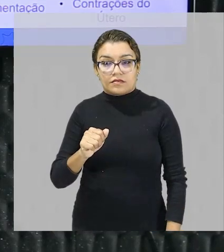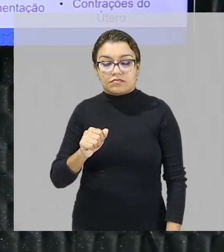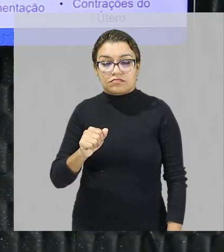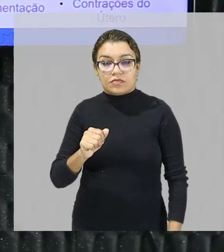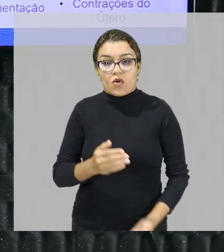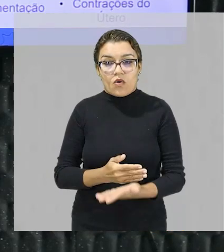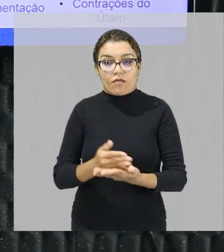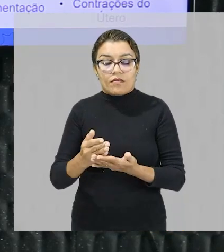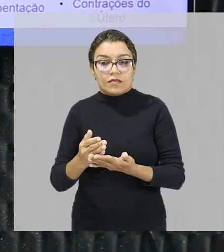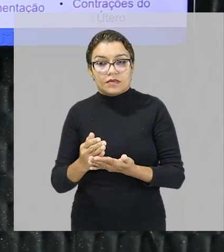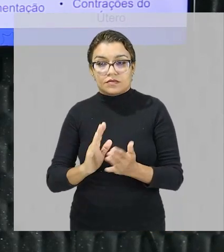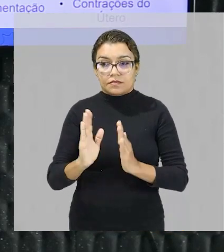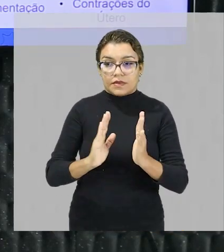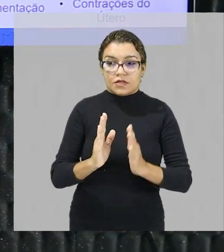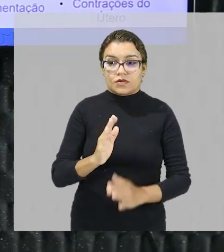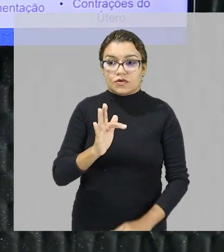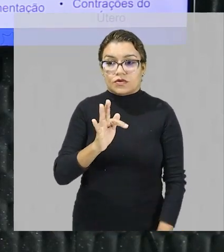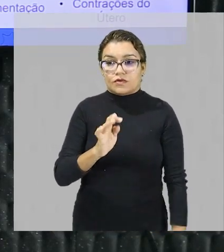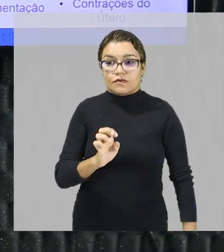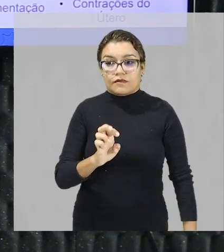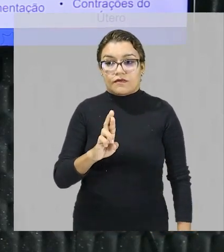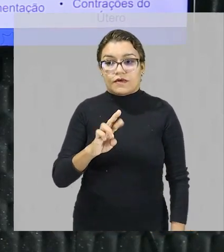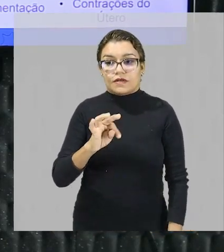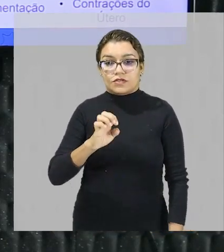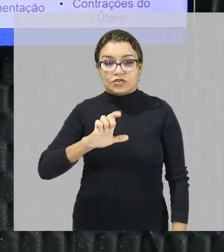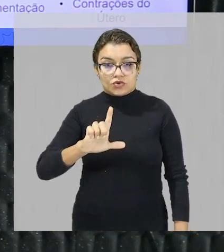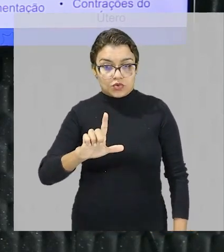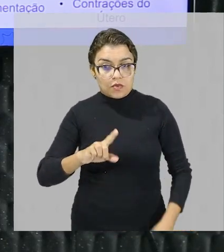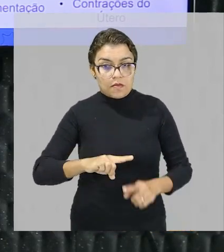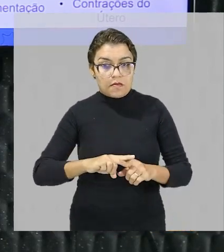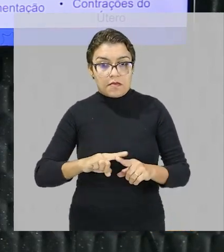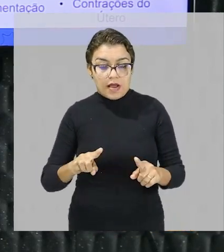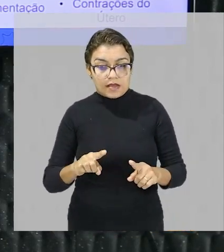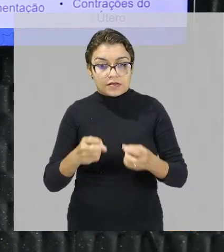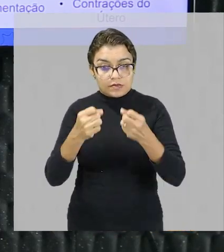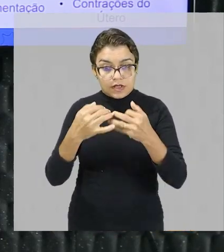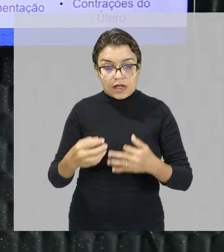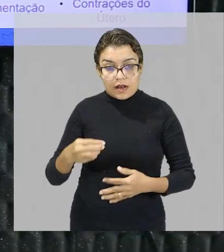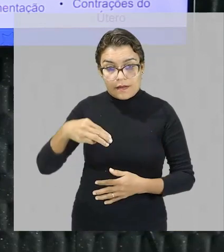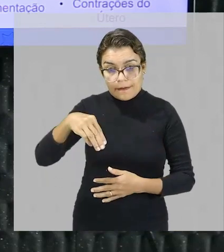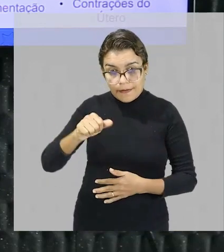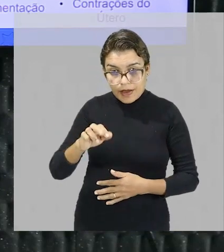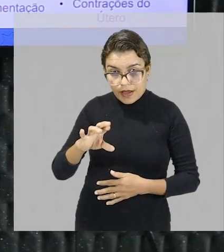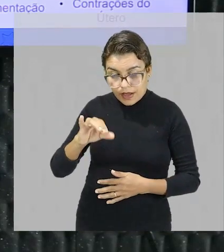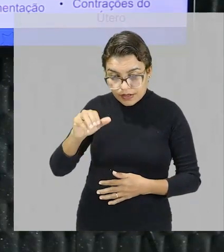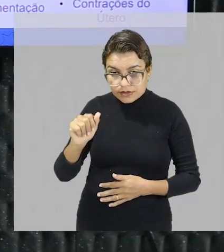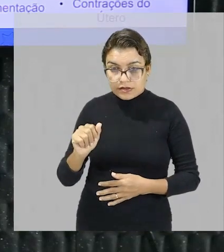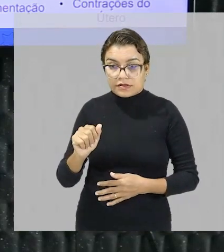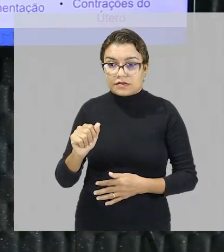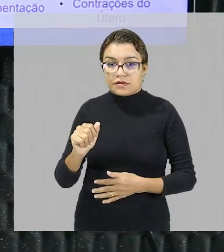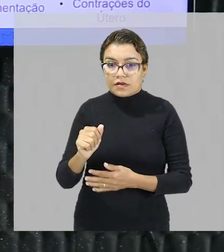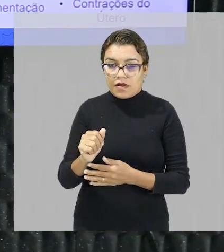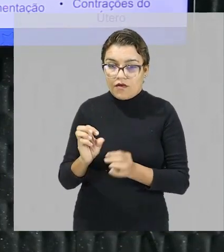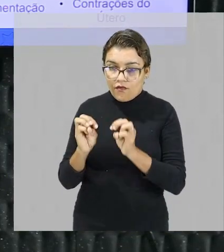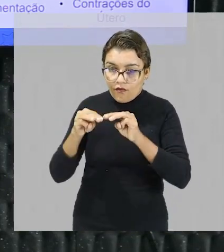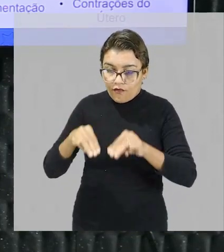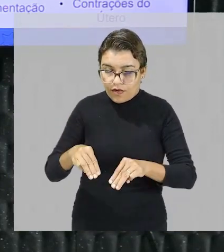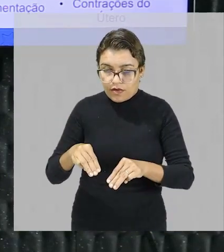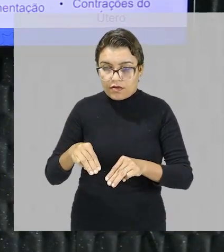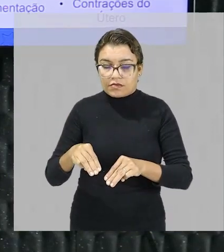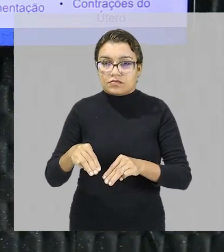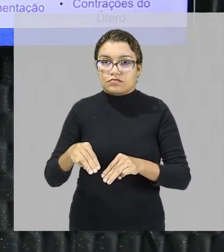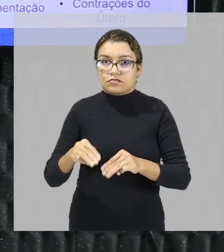ó. E ele está falando que Márcia está no final do seu ciclo menstrual. Não, Márcia estaria